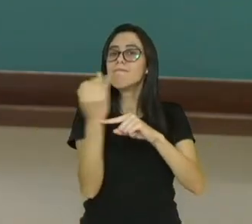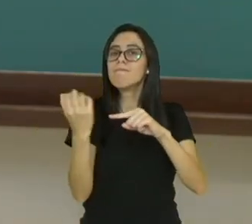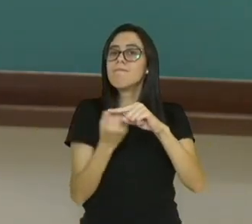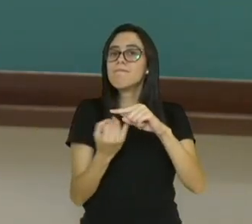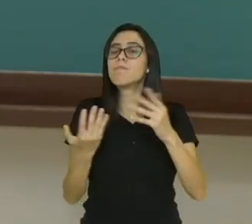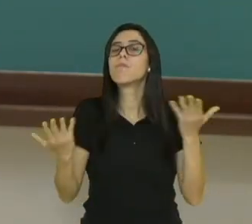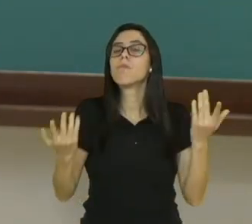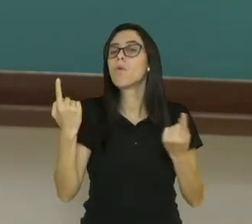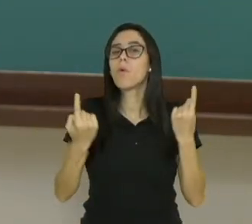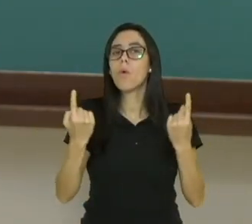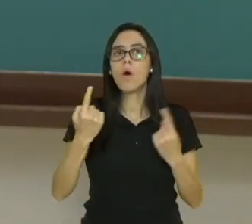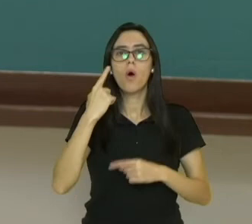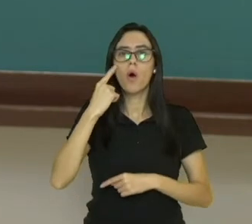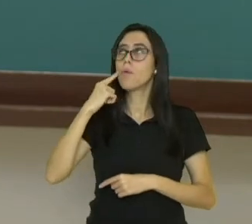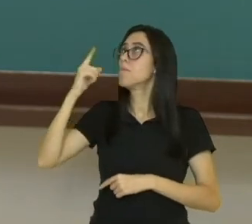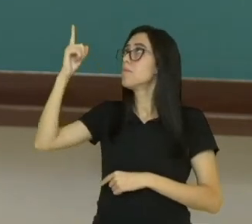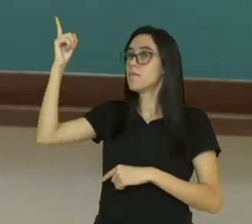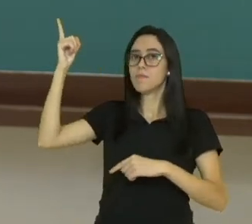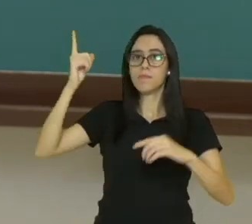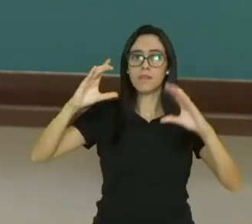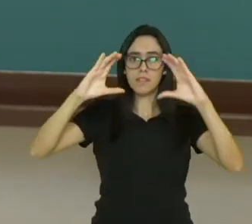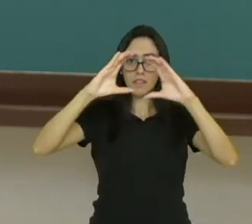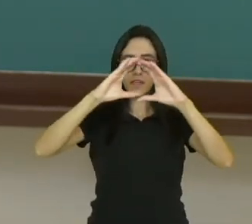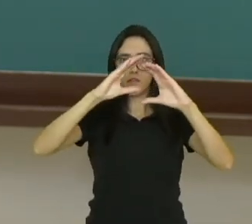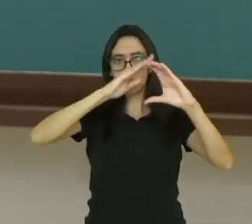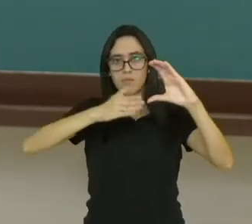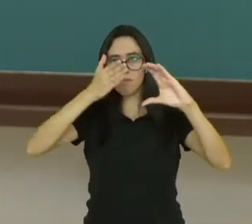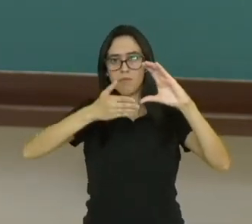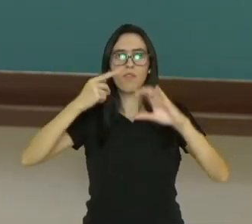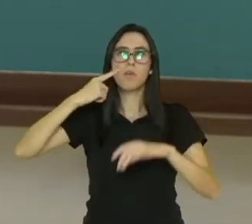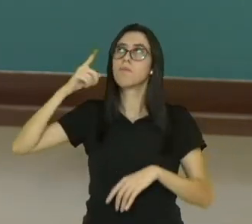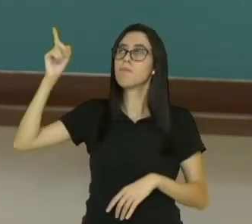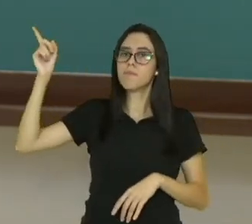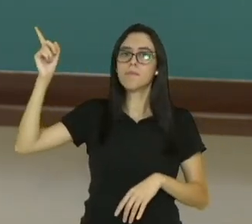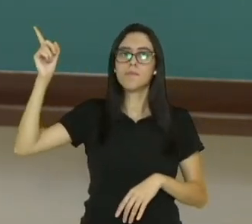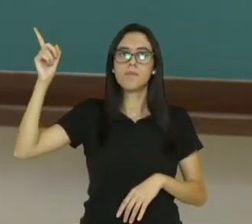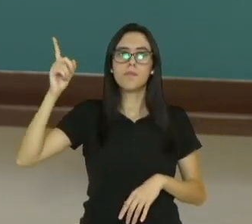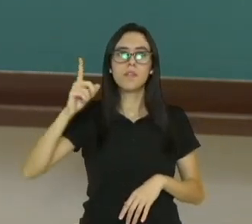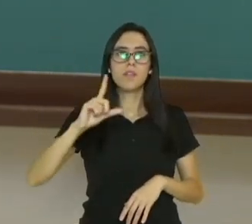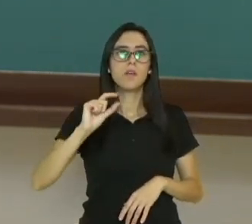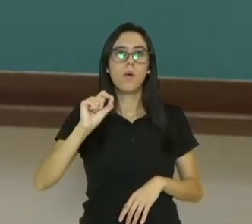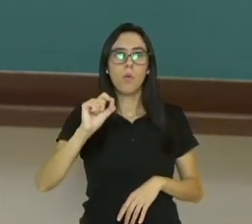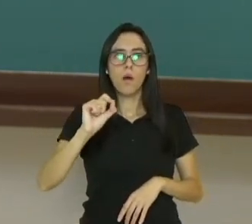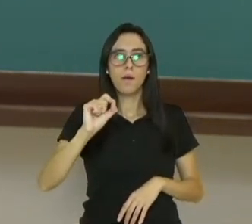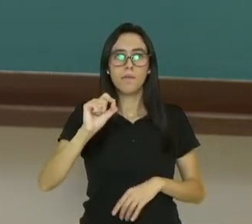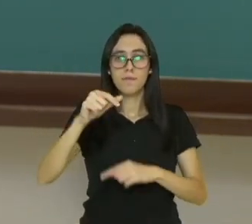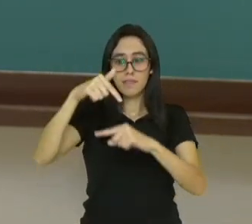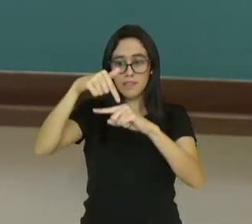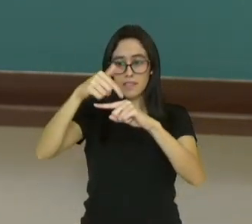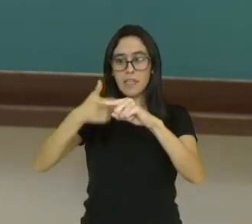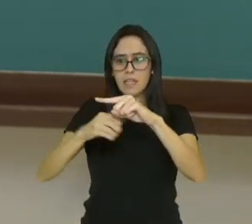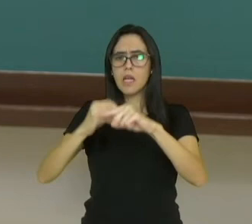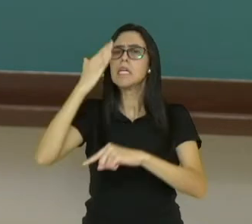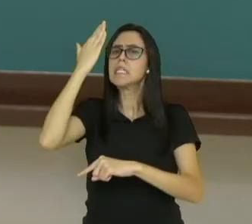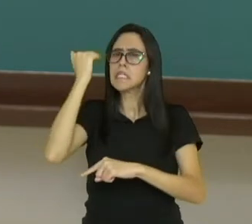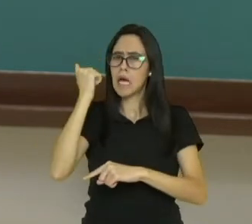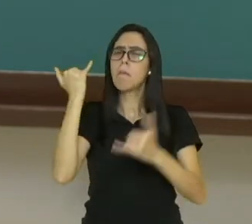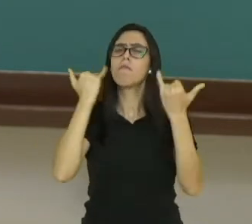aqui. Está aqui o nosso gráfico. 7 décimos possuem muitas